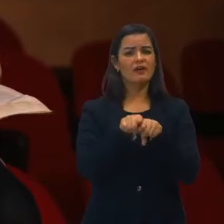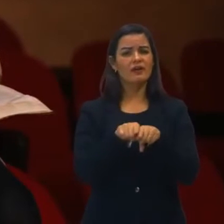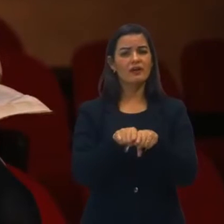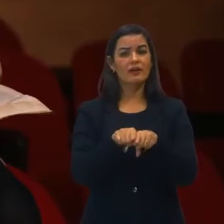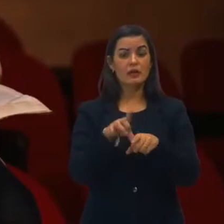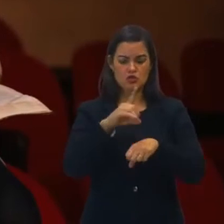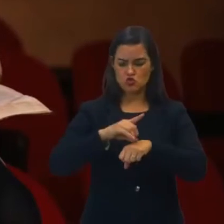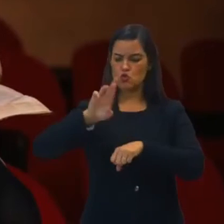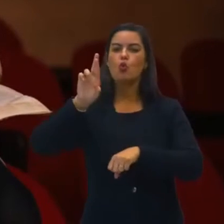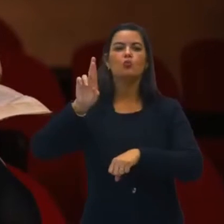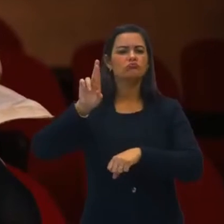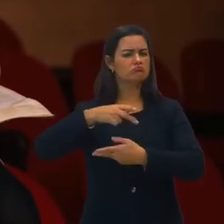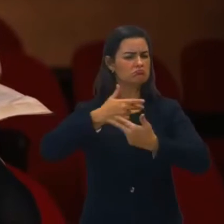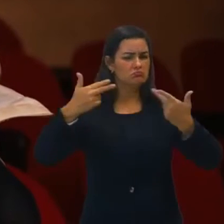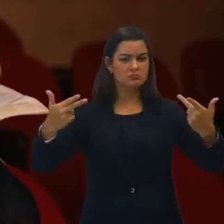doutores,